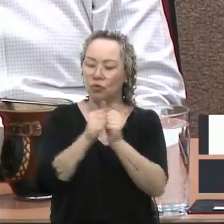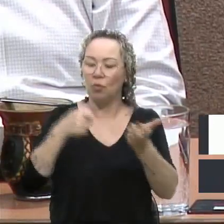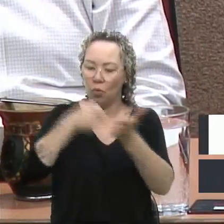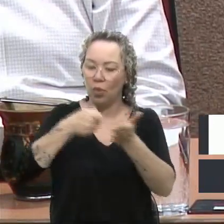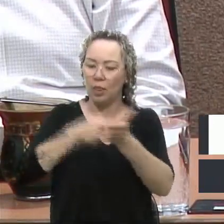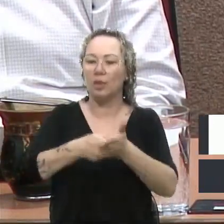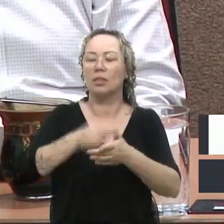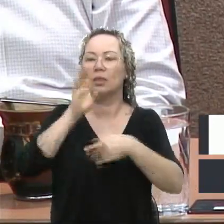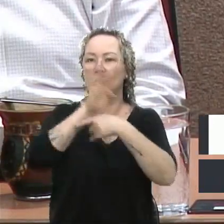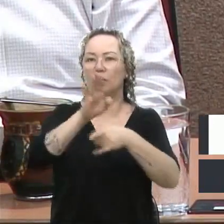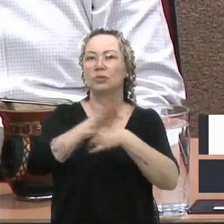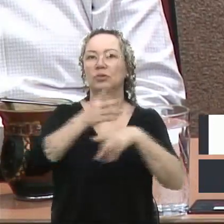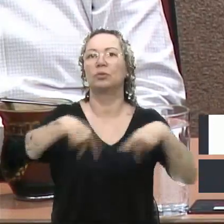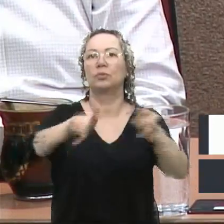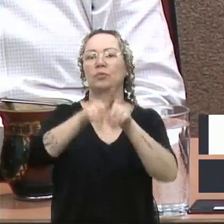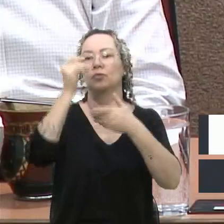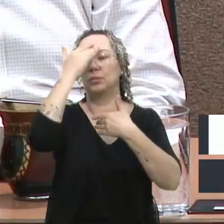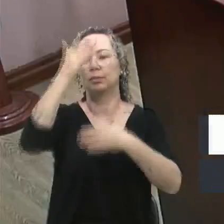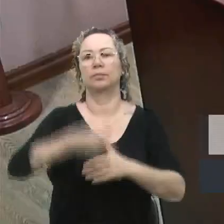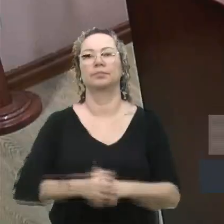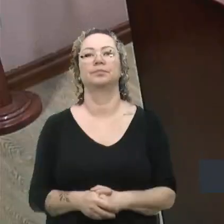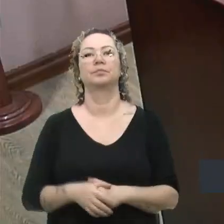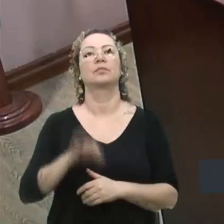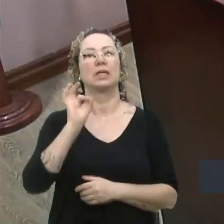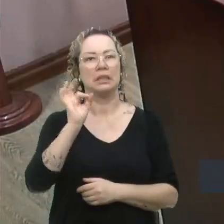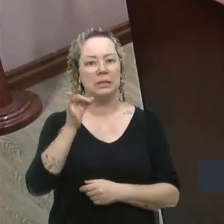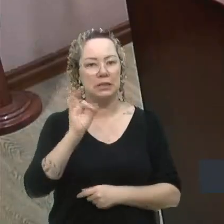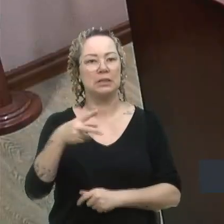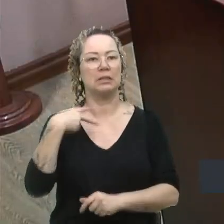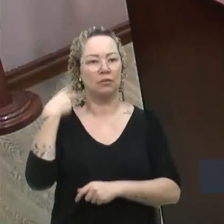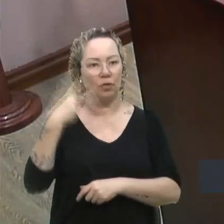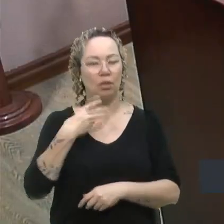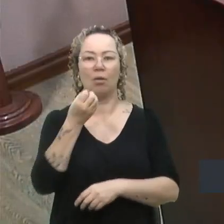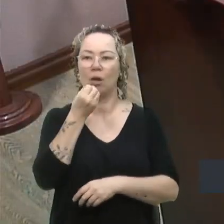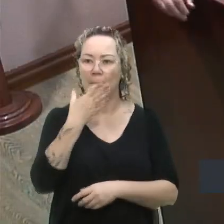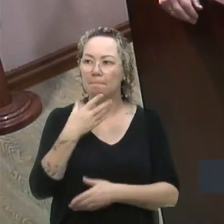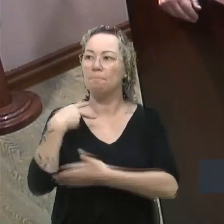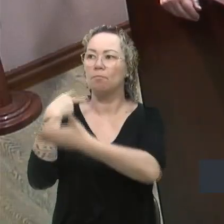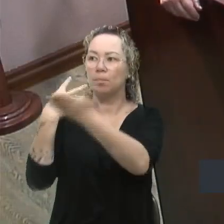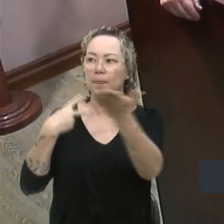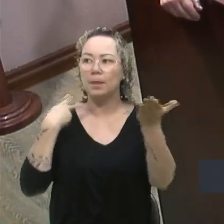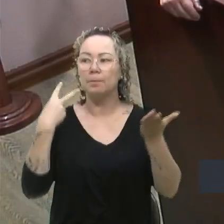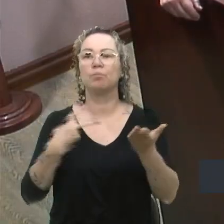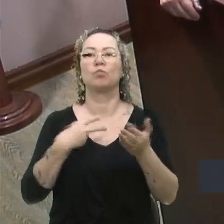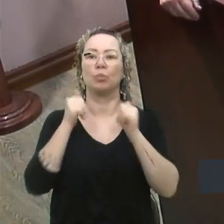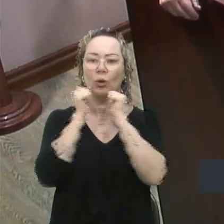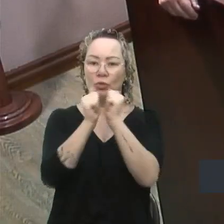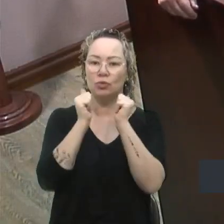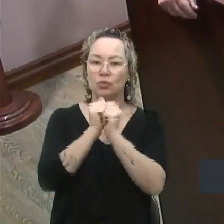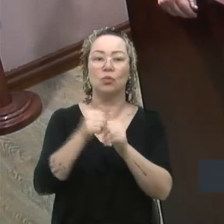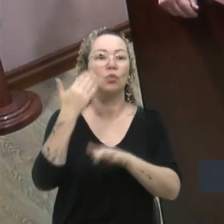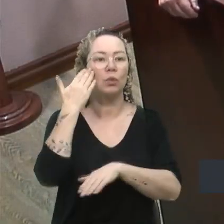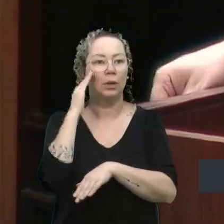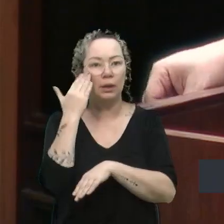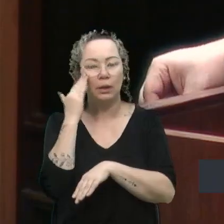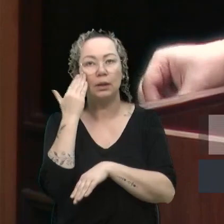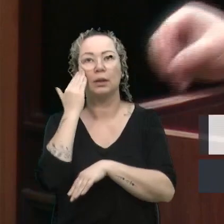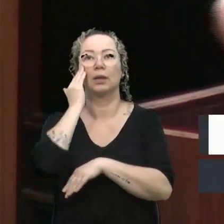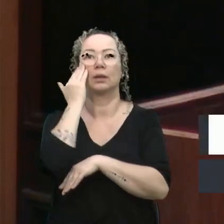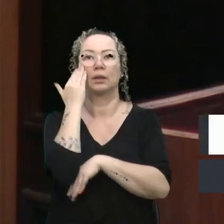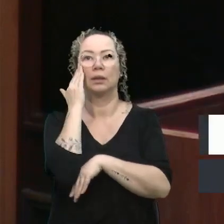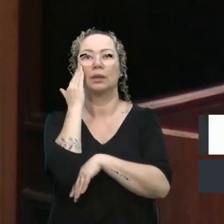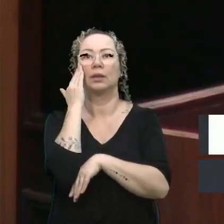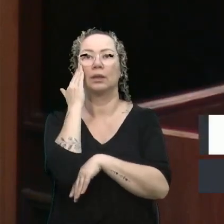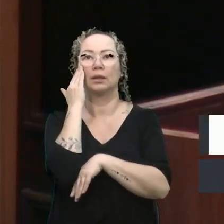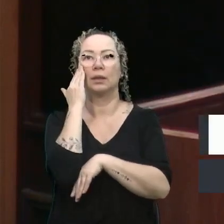esse povo. Exatamente, vereador Sandro, que bom que os vereadores aí estão em conjunto, estão entendendo e ver que